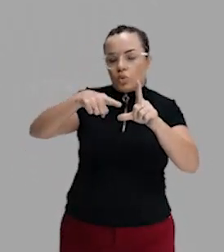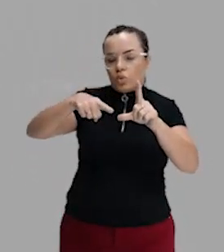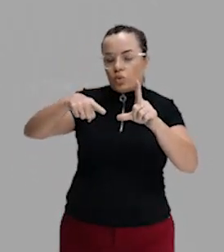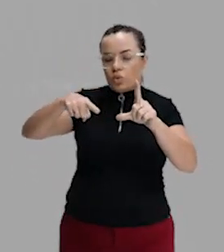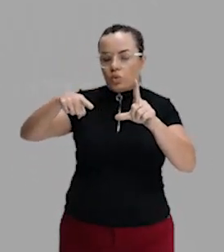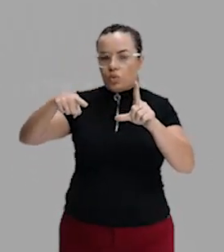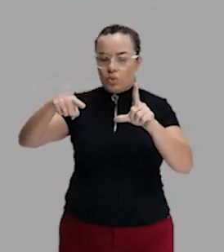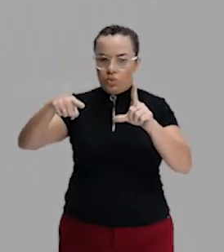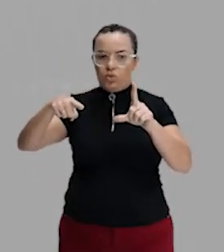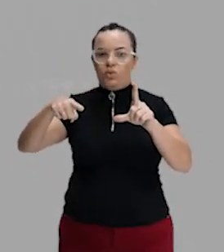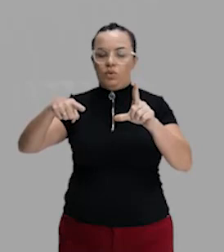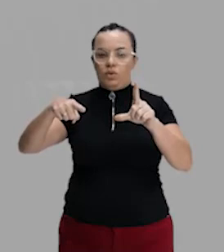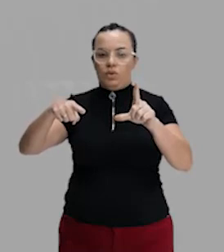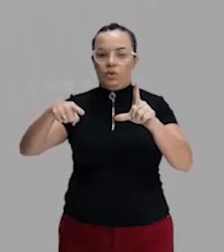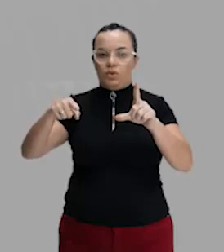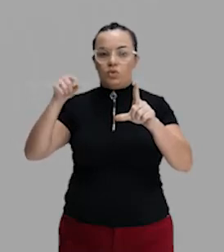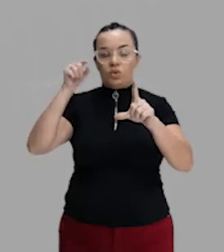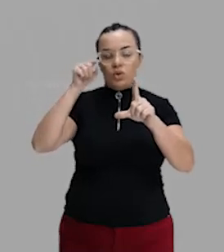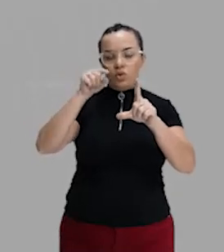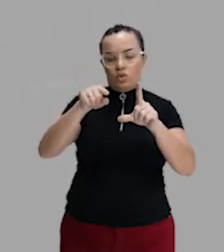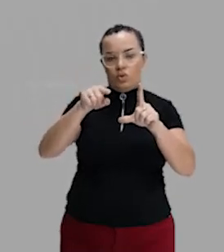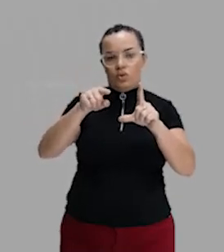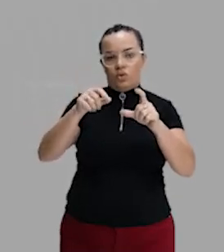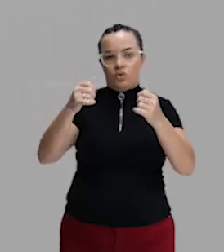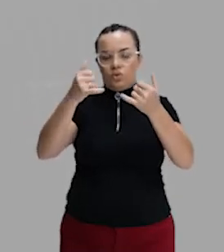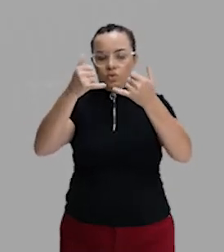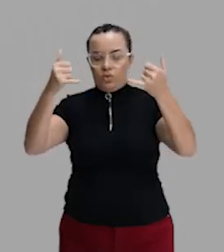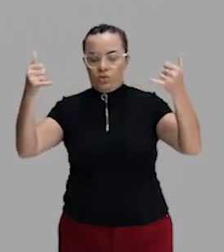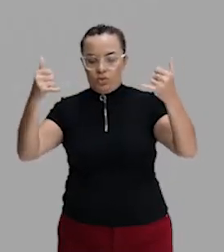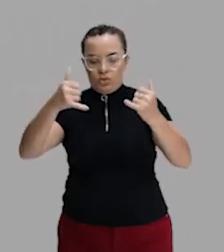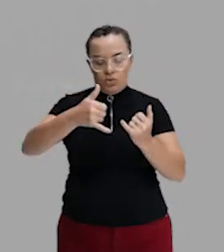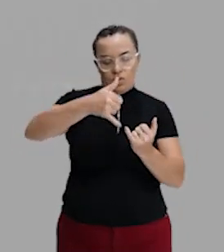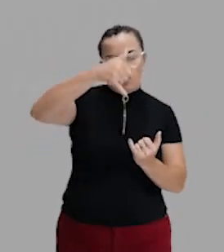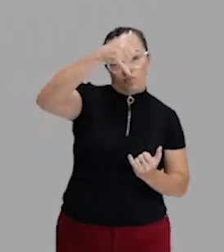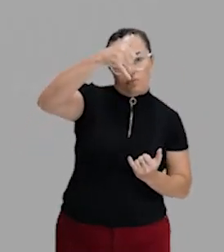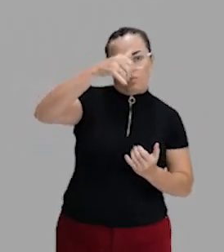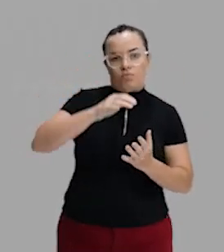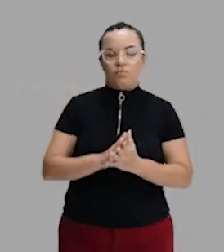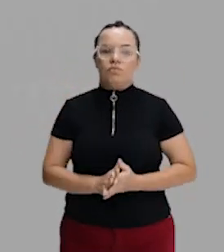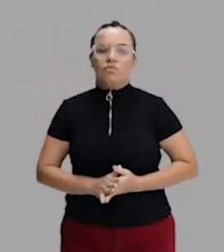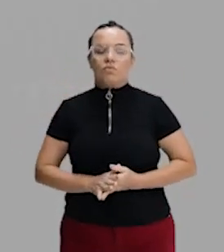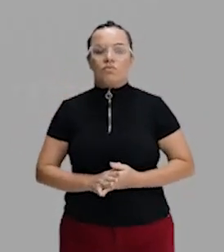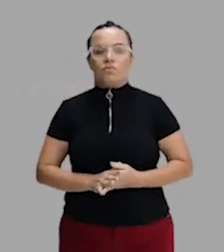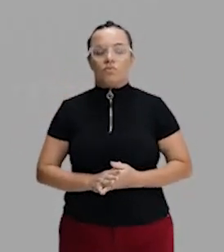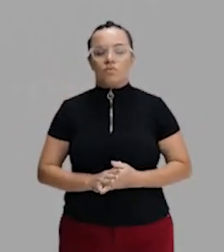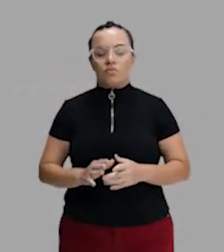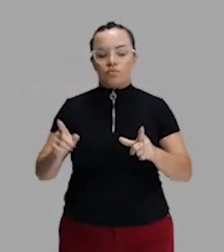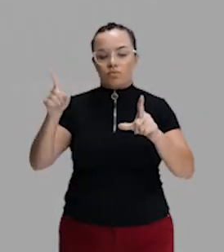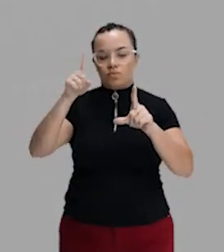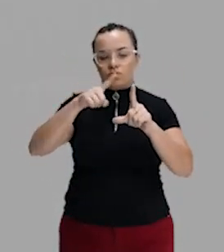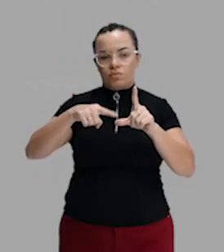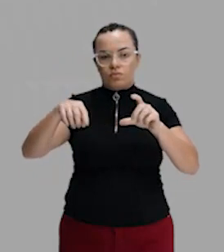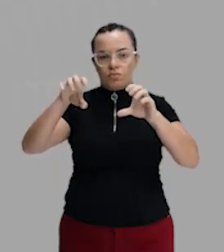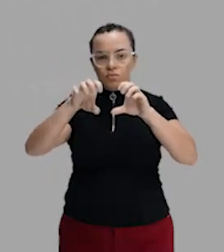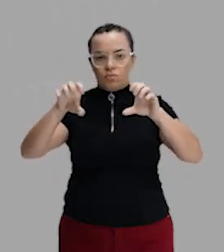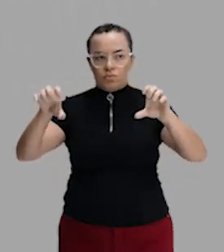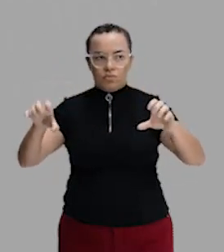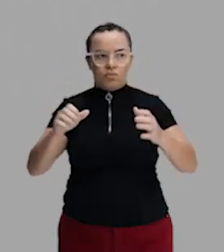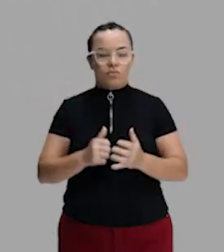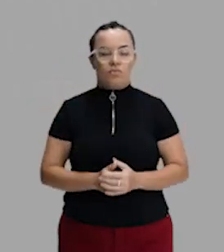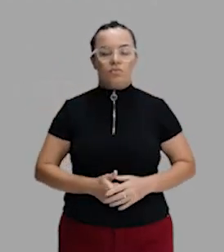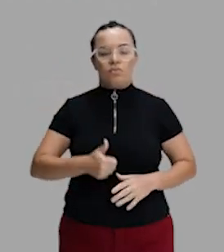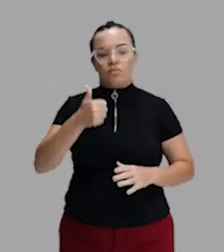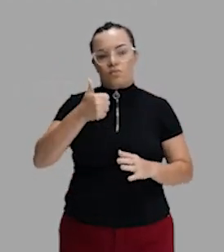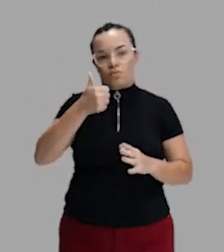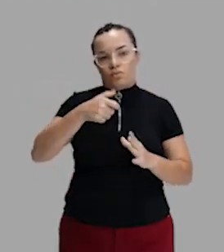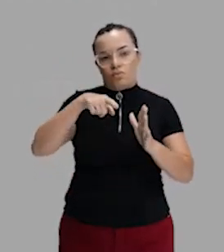a posição do seu eixo de simetria, certo? Isso tudo influencia na equação da parábola. Então vamos comigo, galera. Primeira